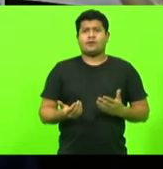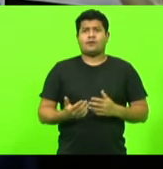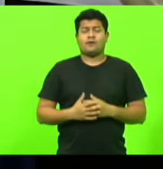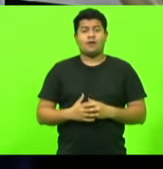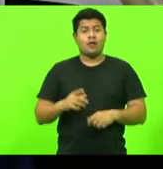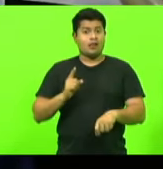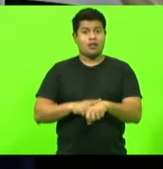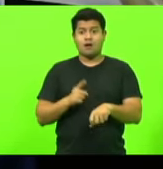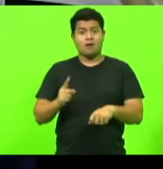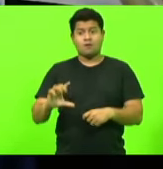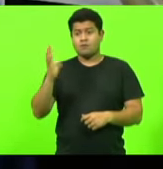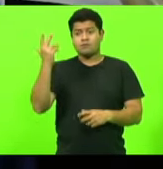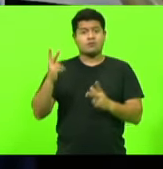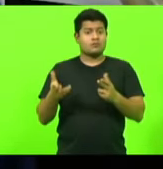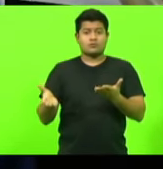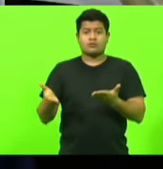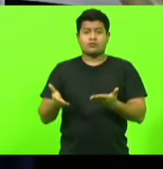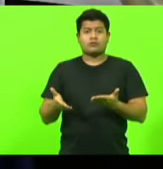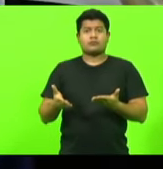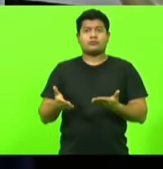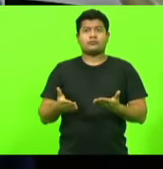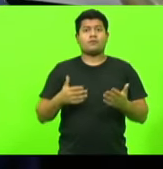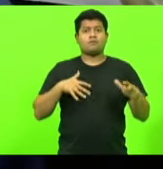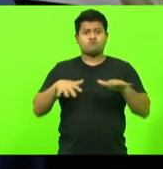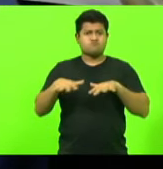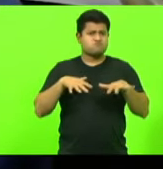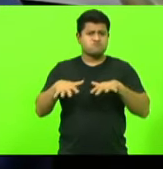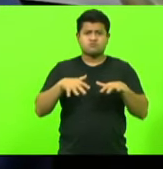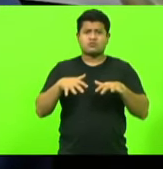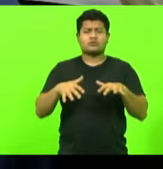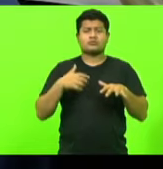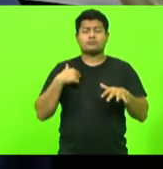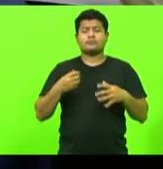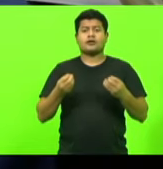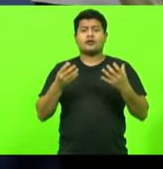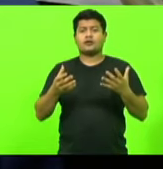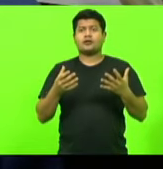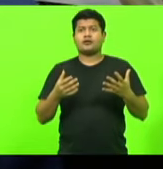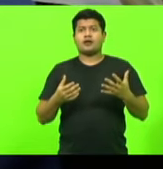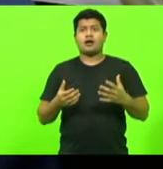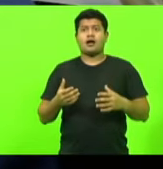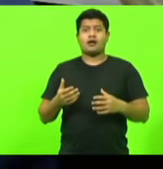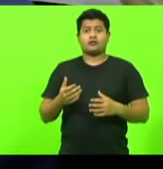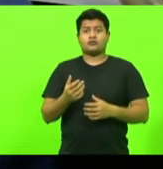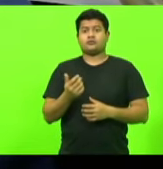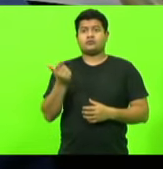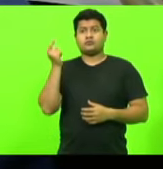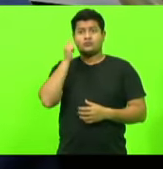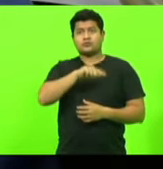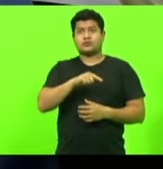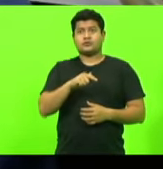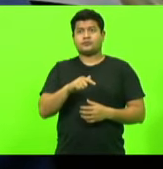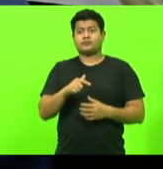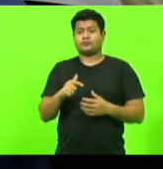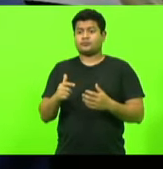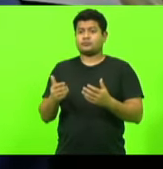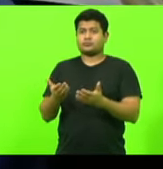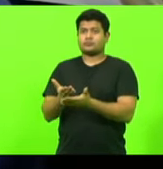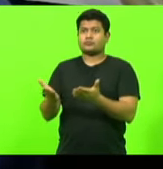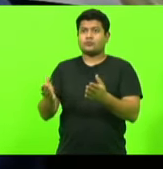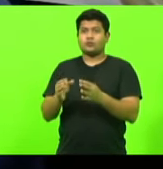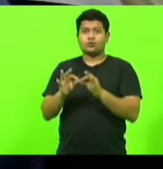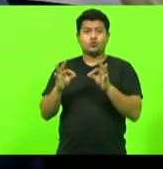fez um movimento para acertar com toda a